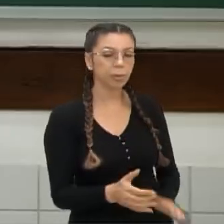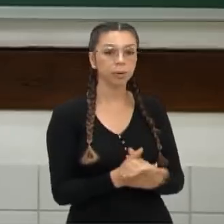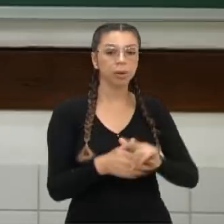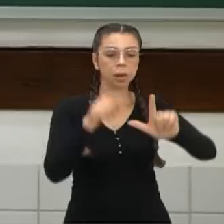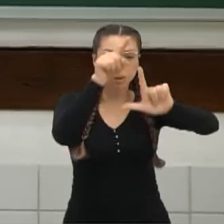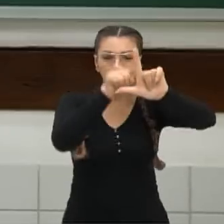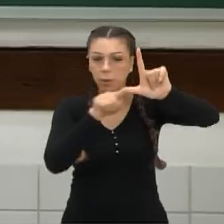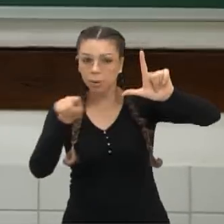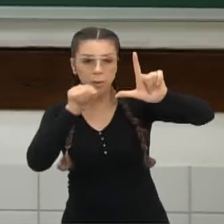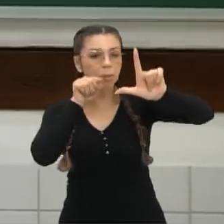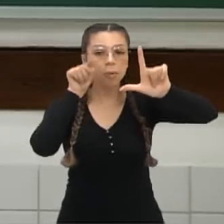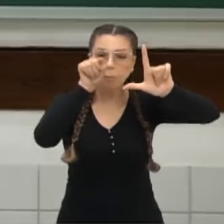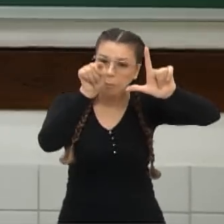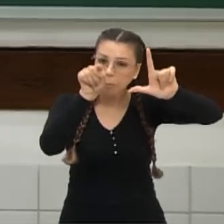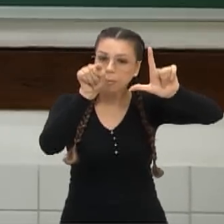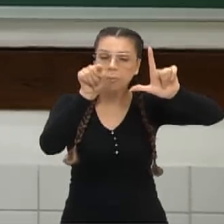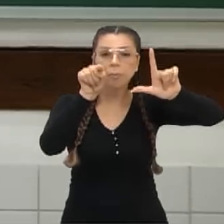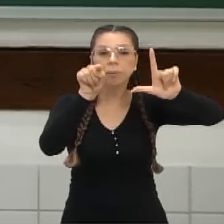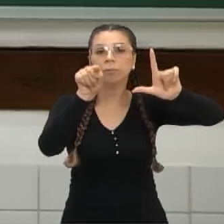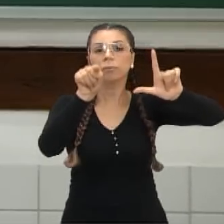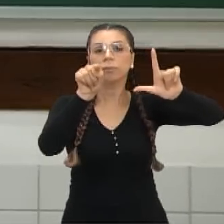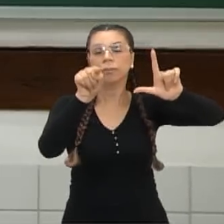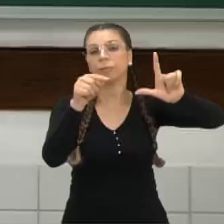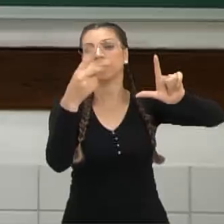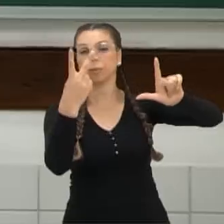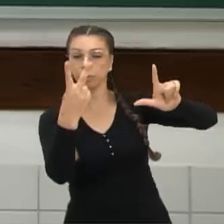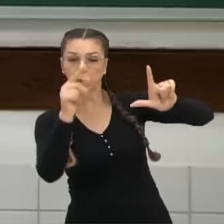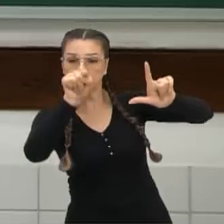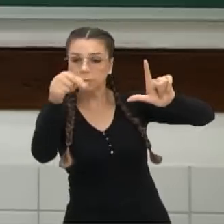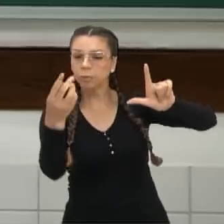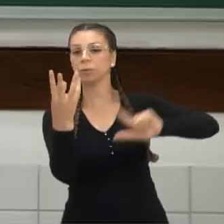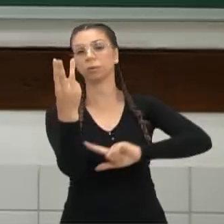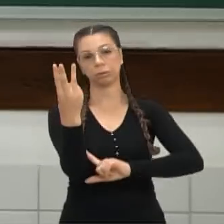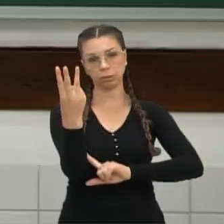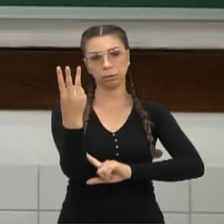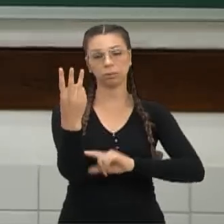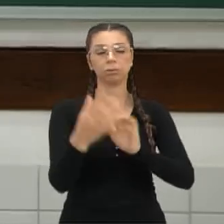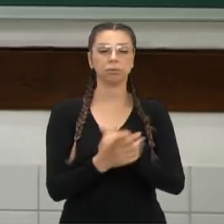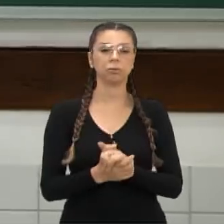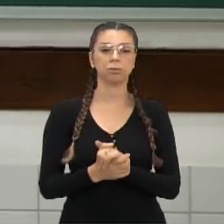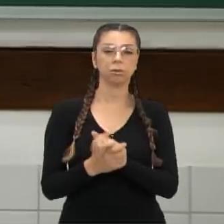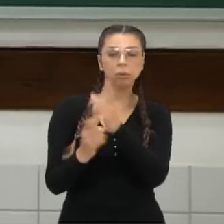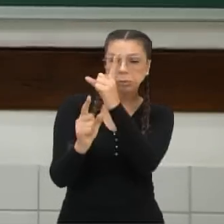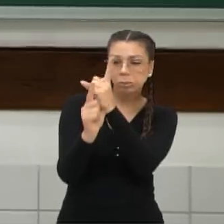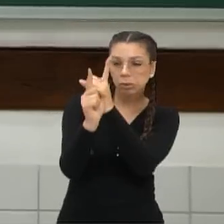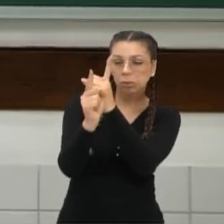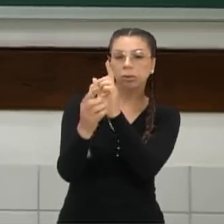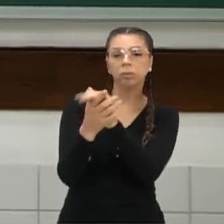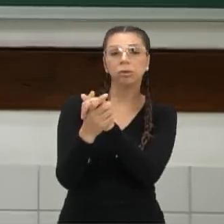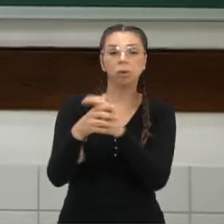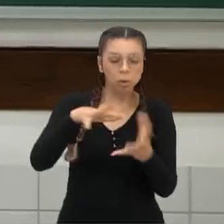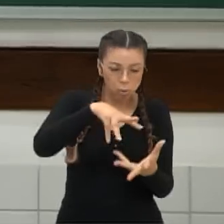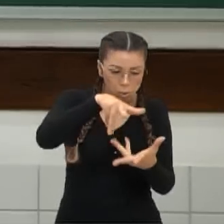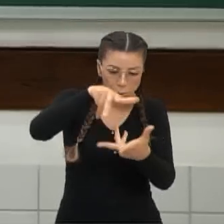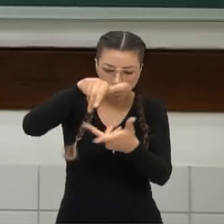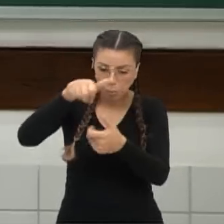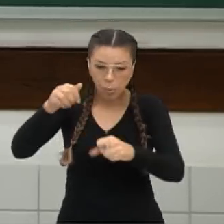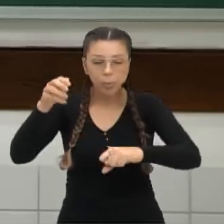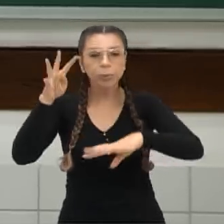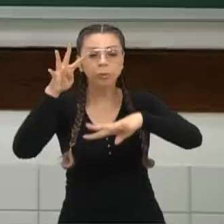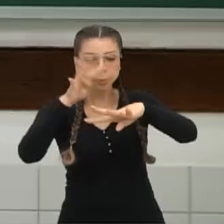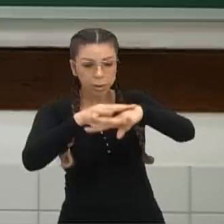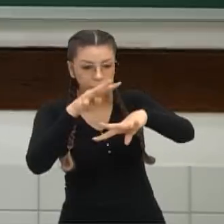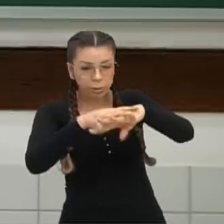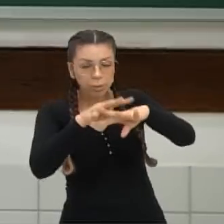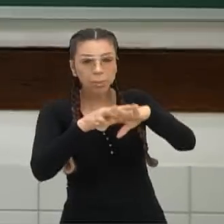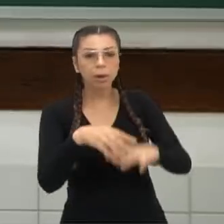está localizado nas coordenadas 2 e 3, o mundo inteiro da matemática sabe